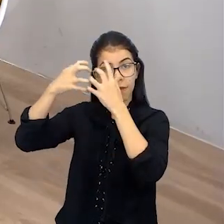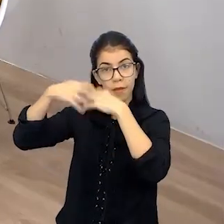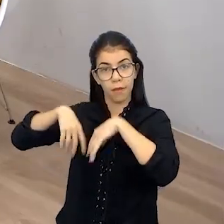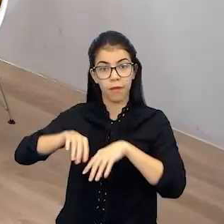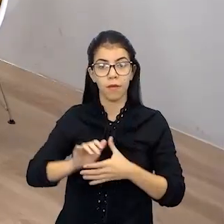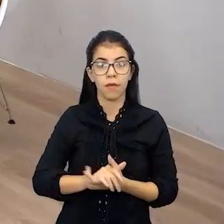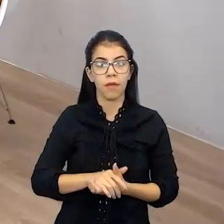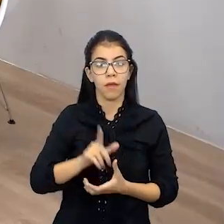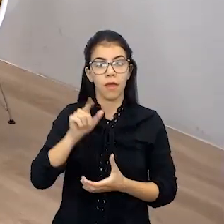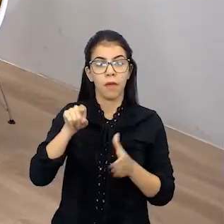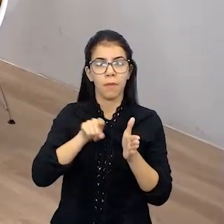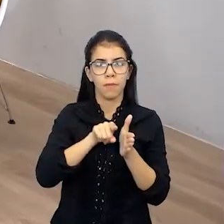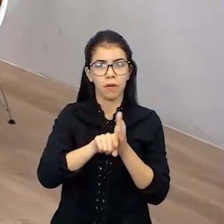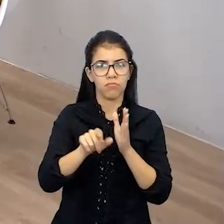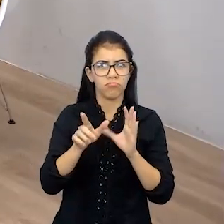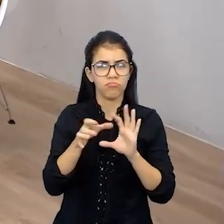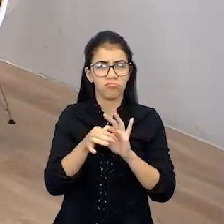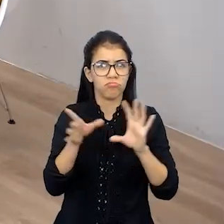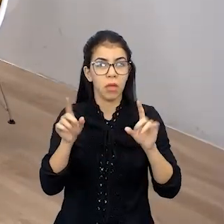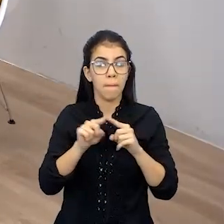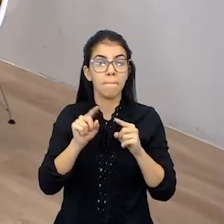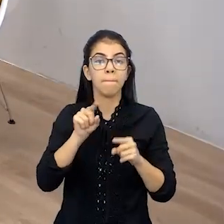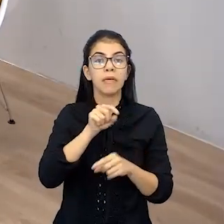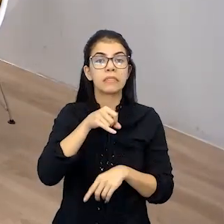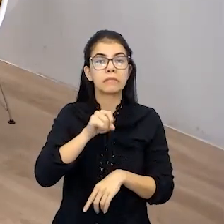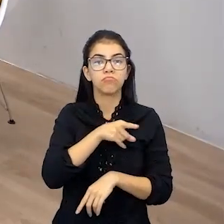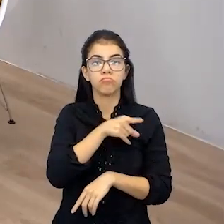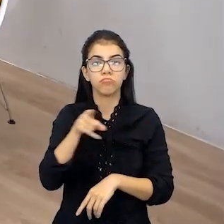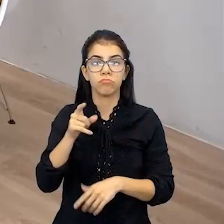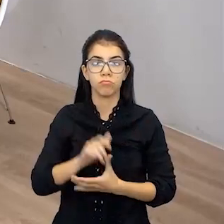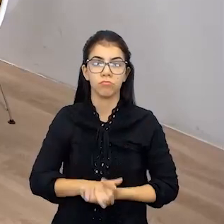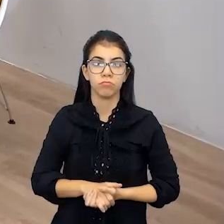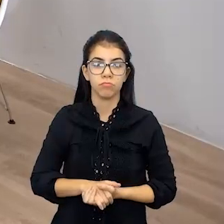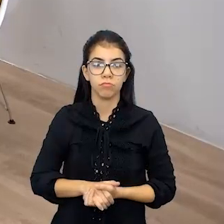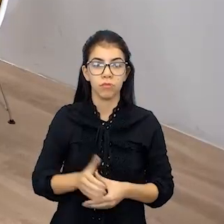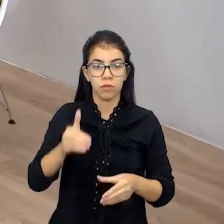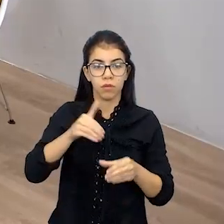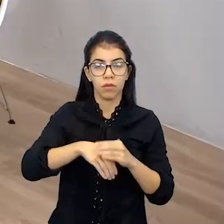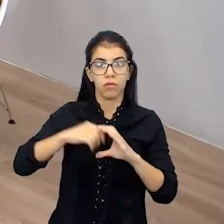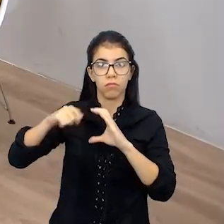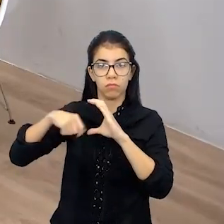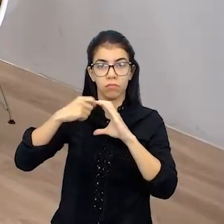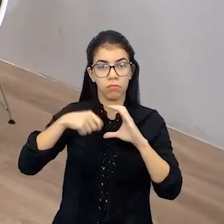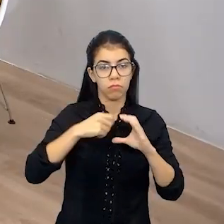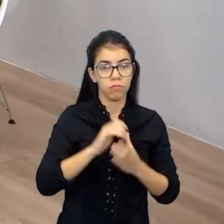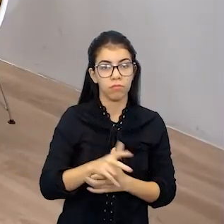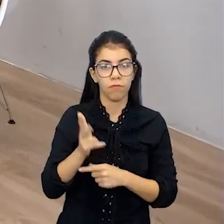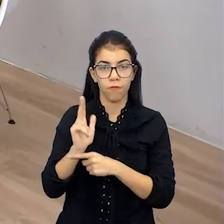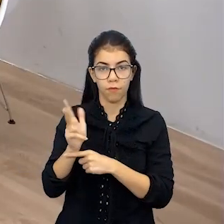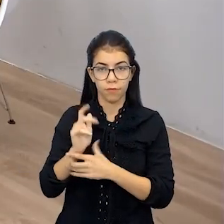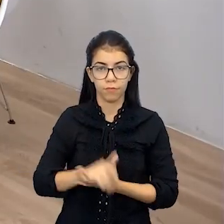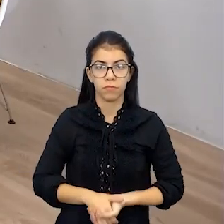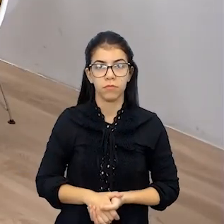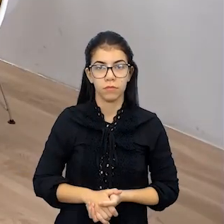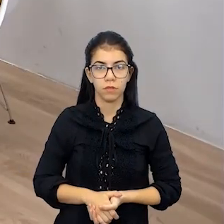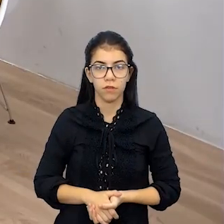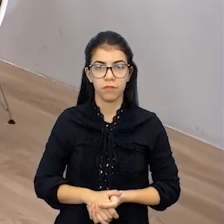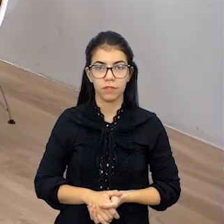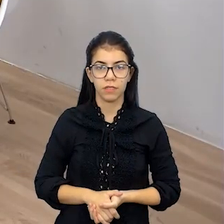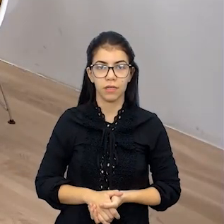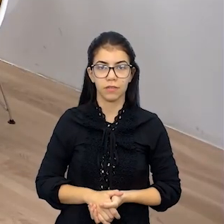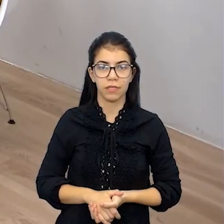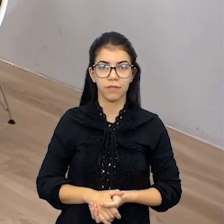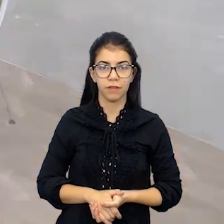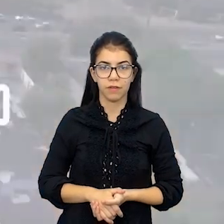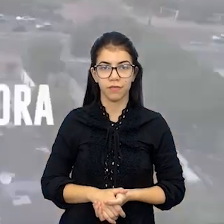pergunta retórica, né, mas traga essa reflexão. E se fosse você? Né, dentro do vídeo que nós passaremos. Poderia colocar a produção?